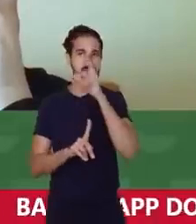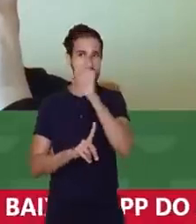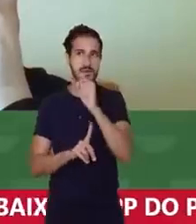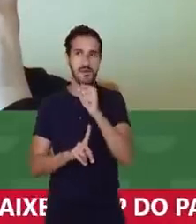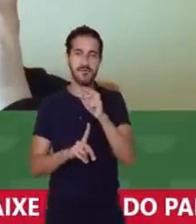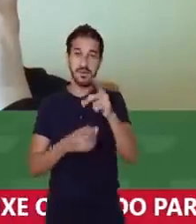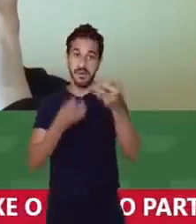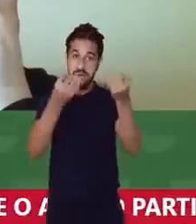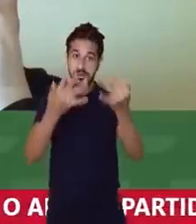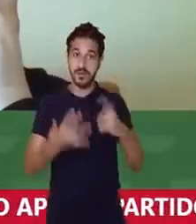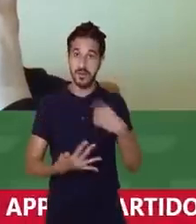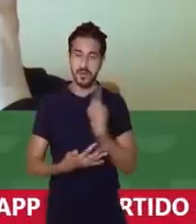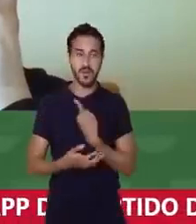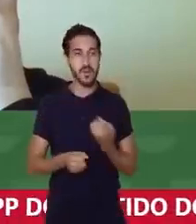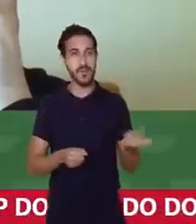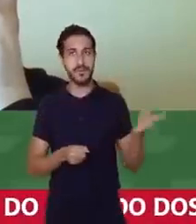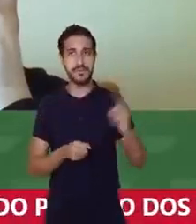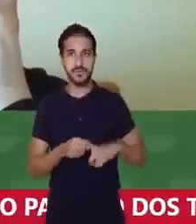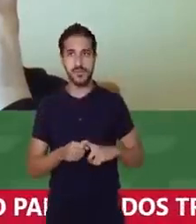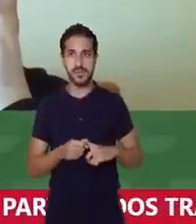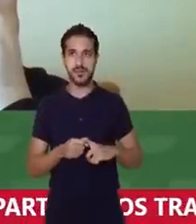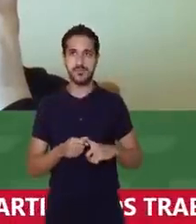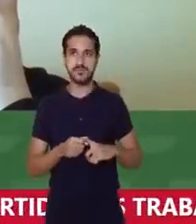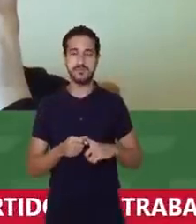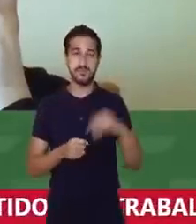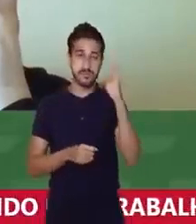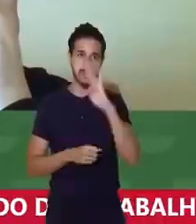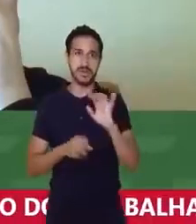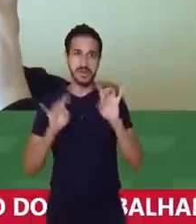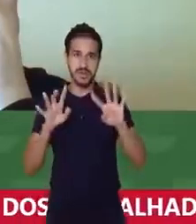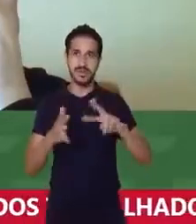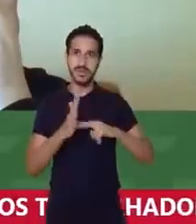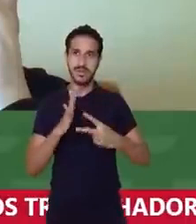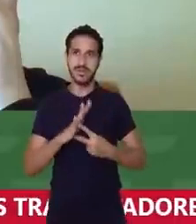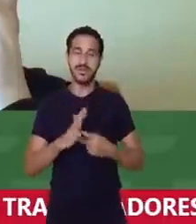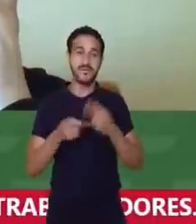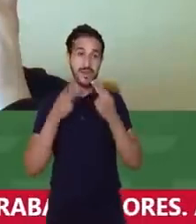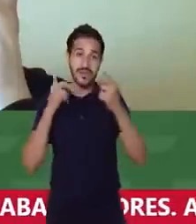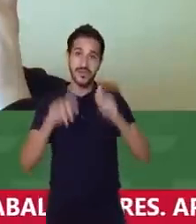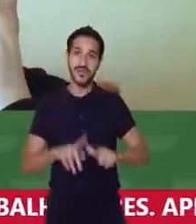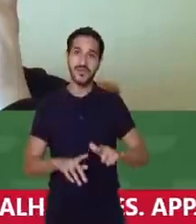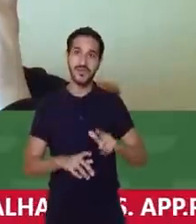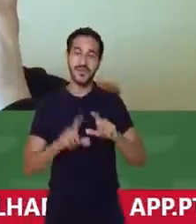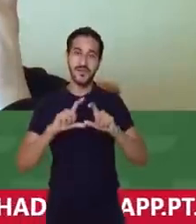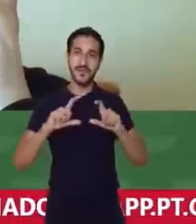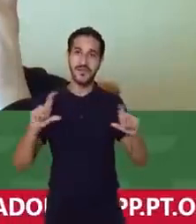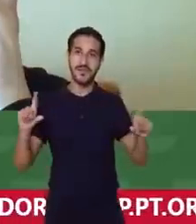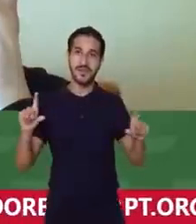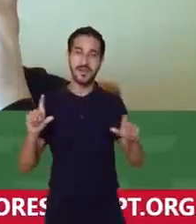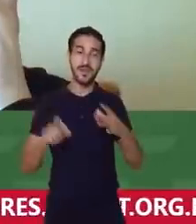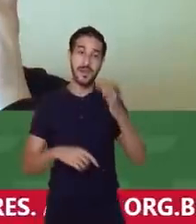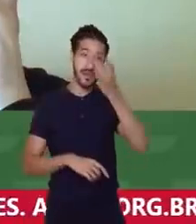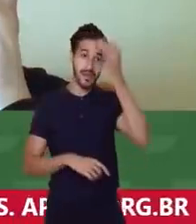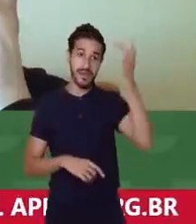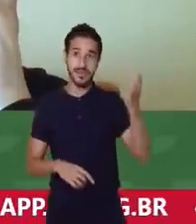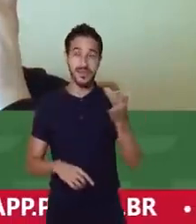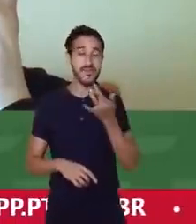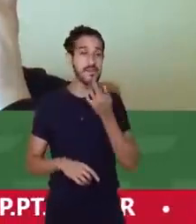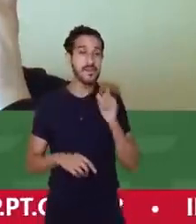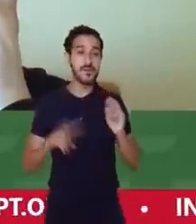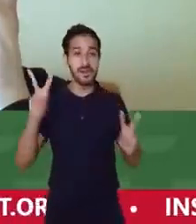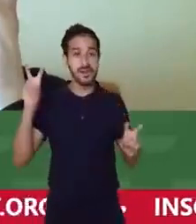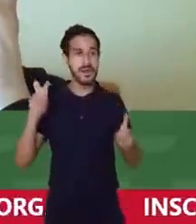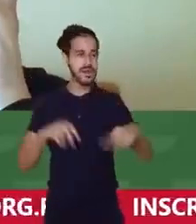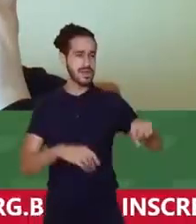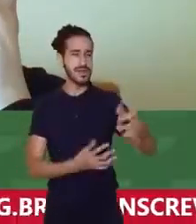que apontaste agora para a gente reconstruir o Brasil. É disso que se trata. Eu repito mais uma vez a frase do Haddad, que dizia